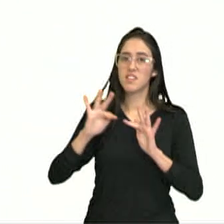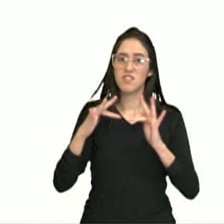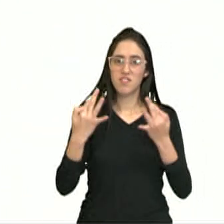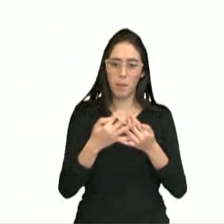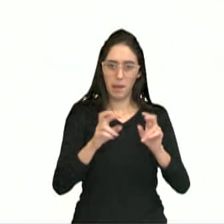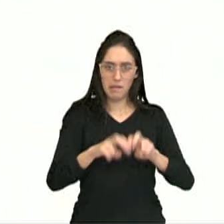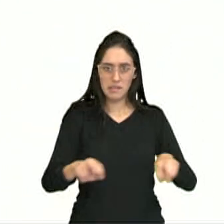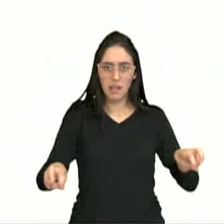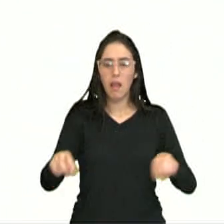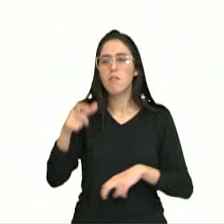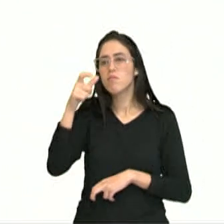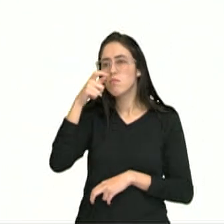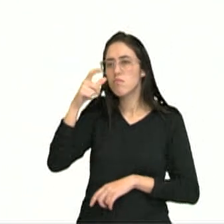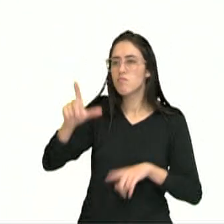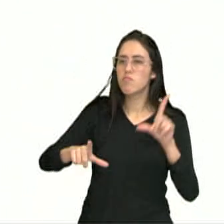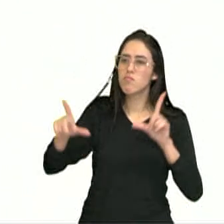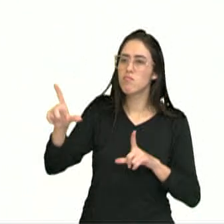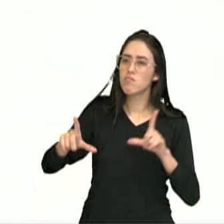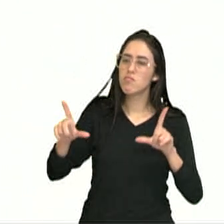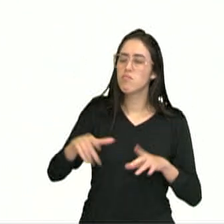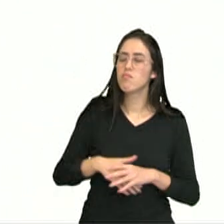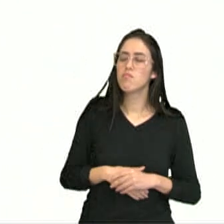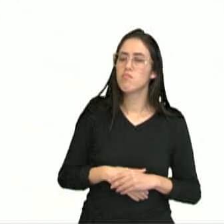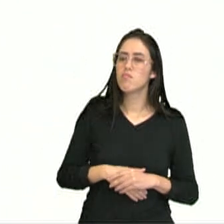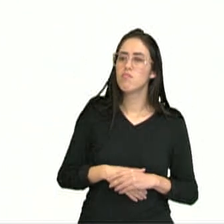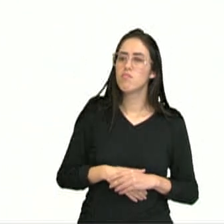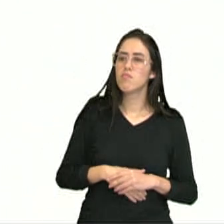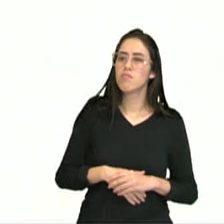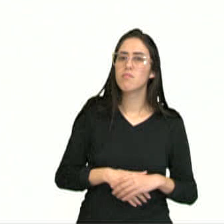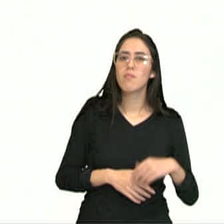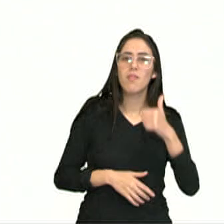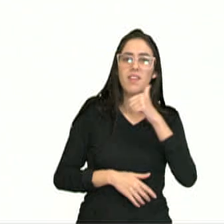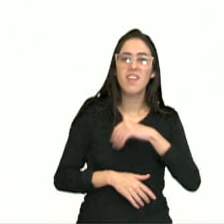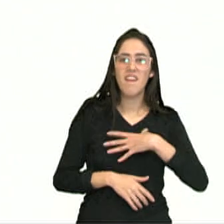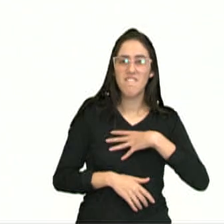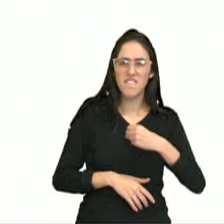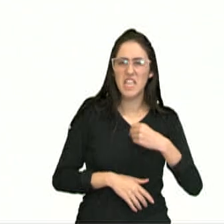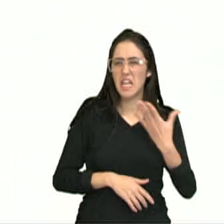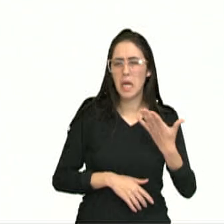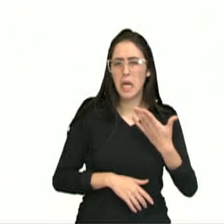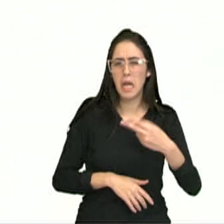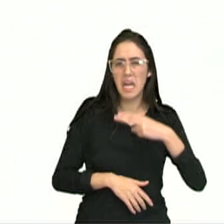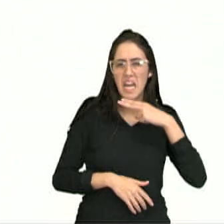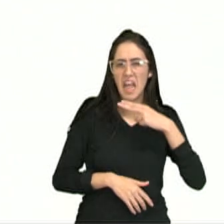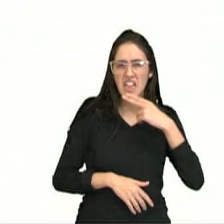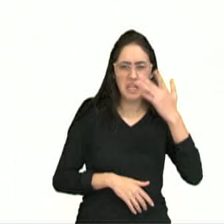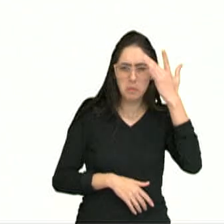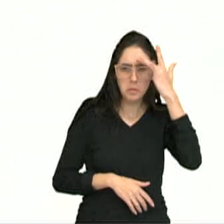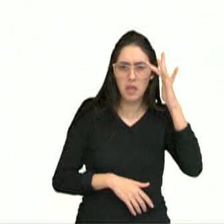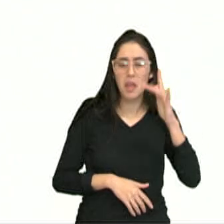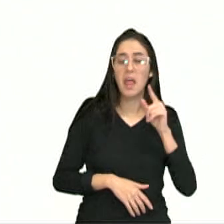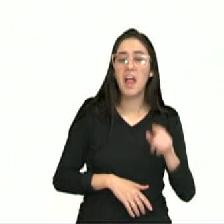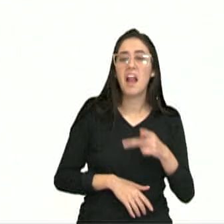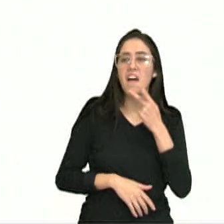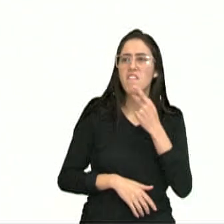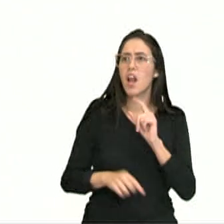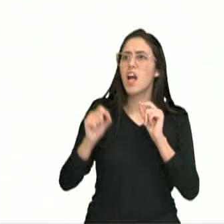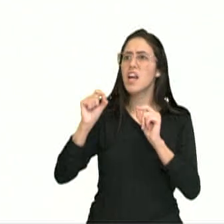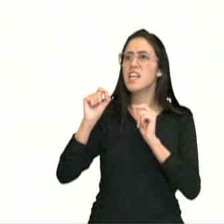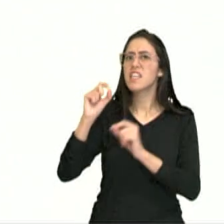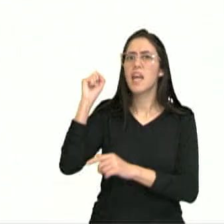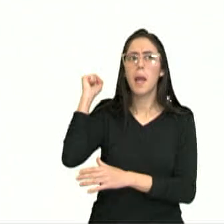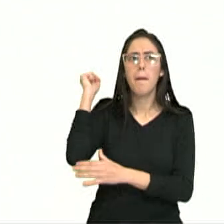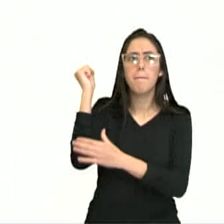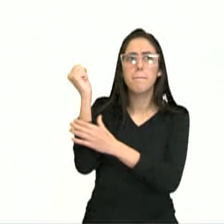assistindo televisão e a filha diz, ou a neta ali, não sei, ela diz assim, ó, quem matou o Max?